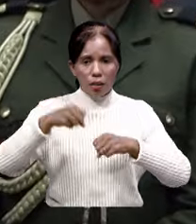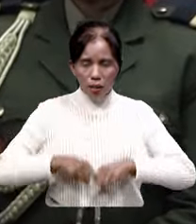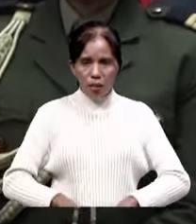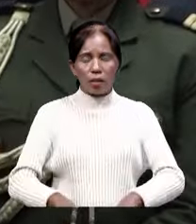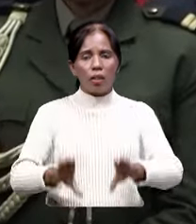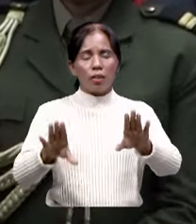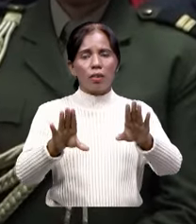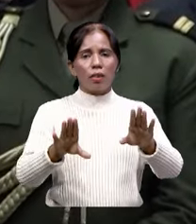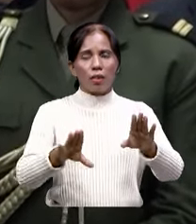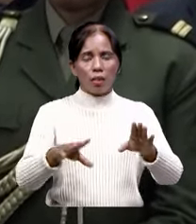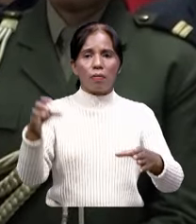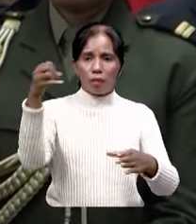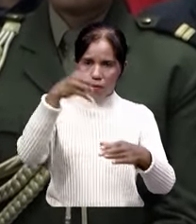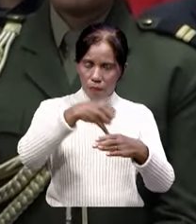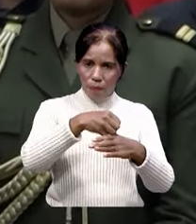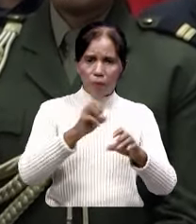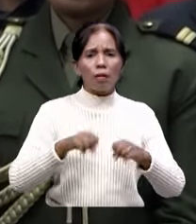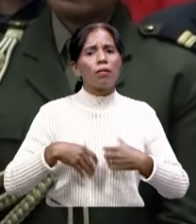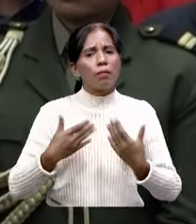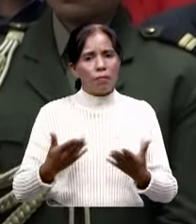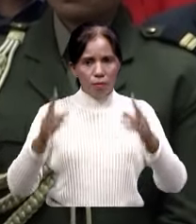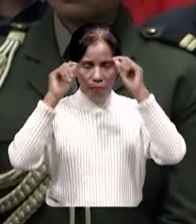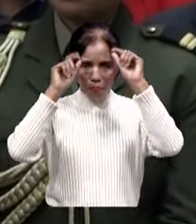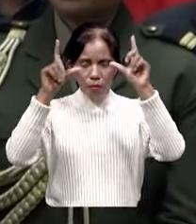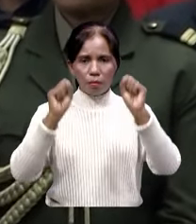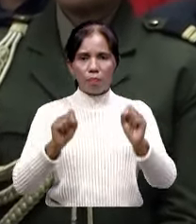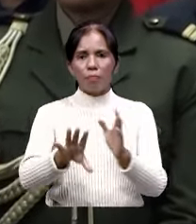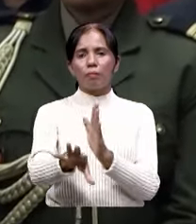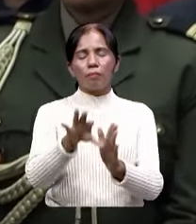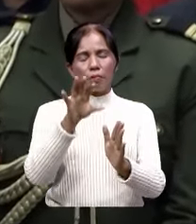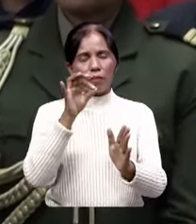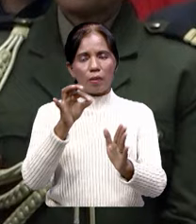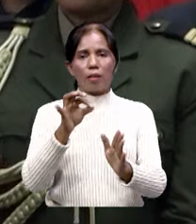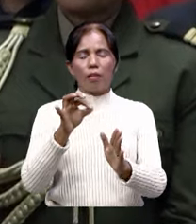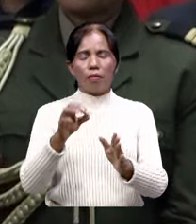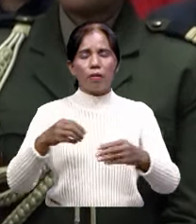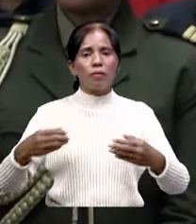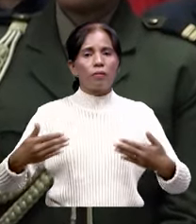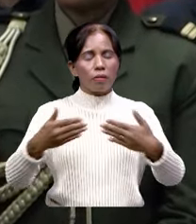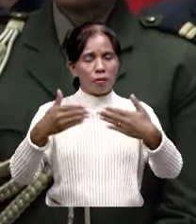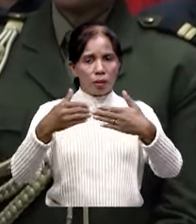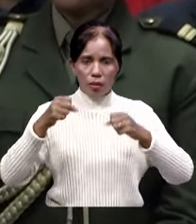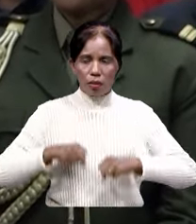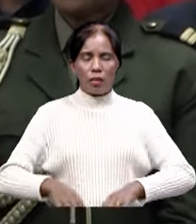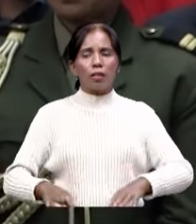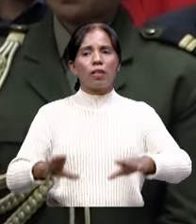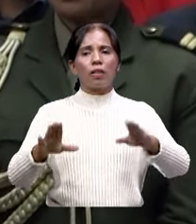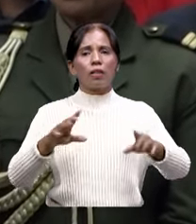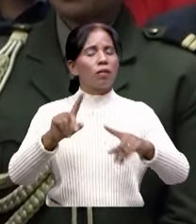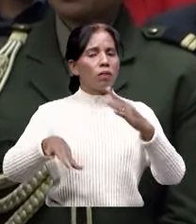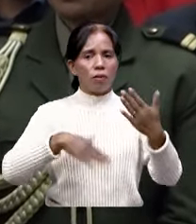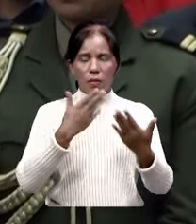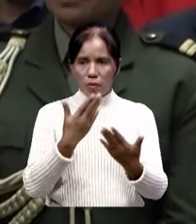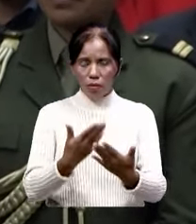unclos, o in San Timor belhetan nia frontera marítima medio online. Tanto buasar ne